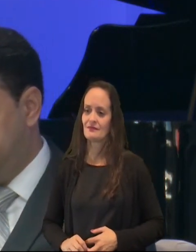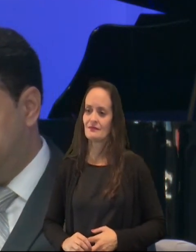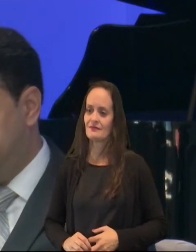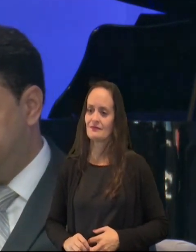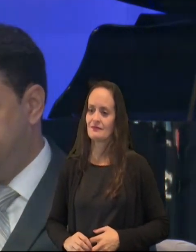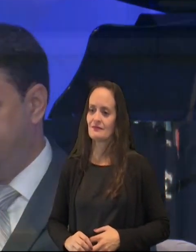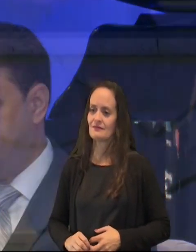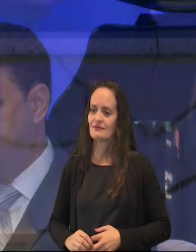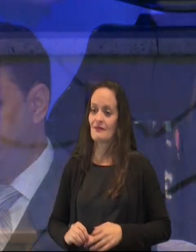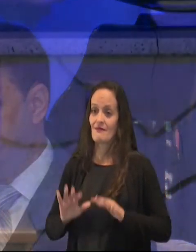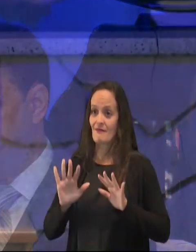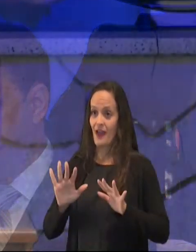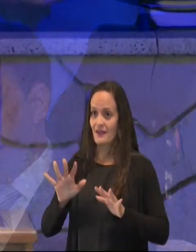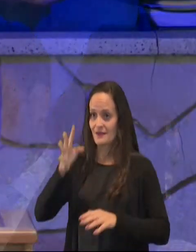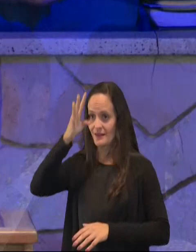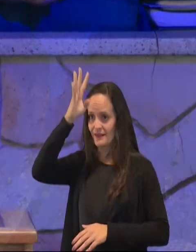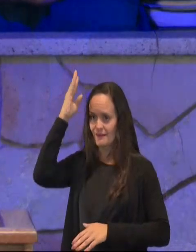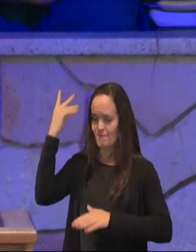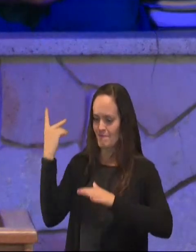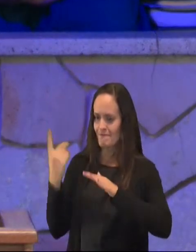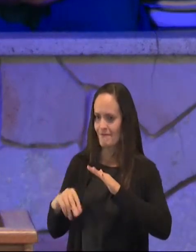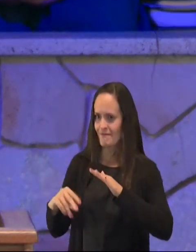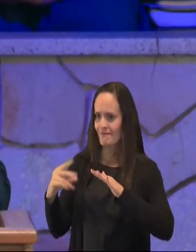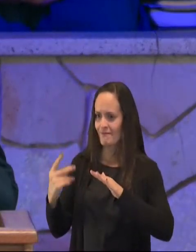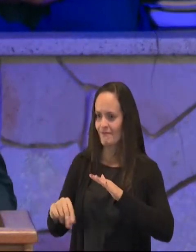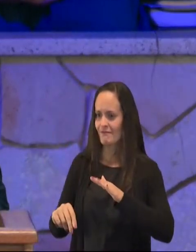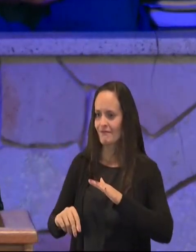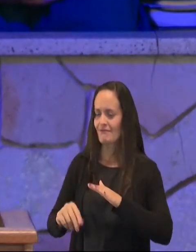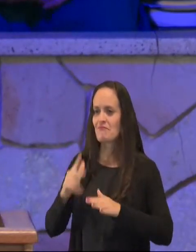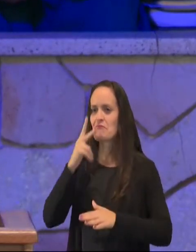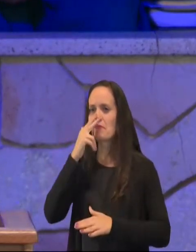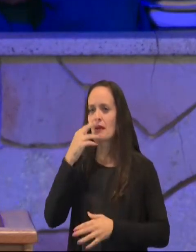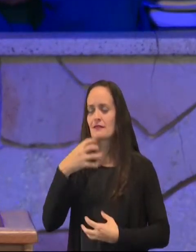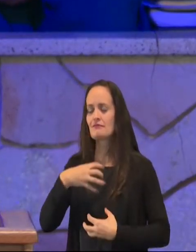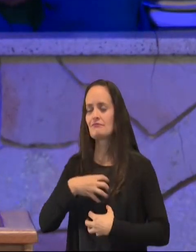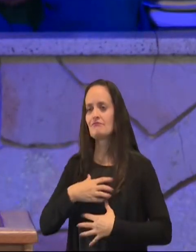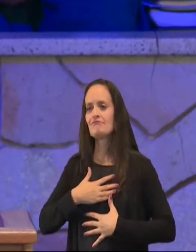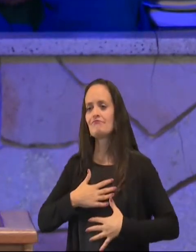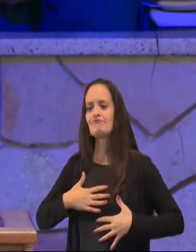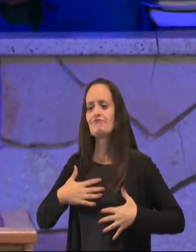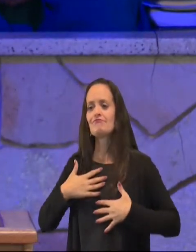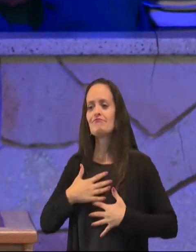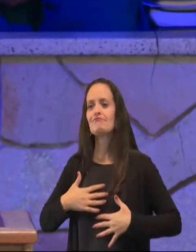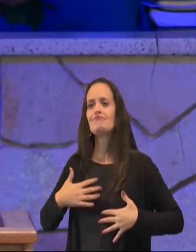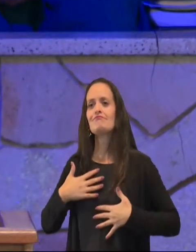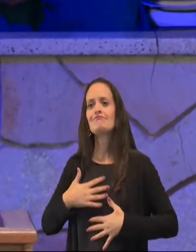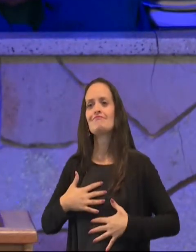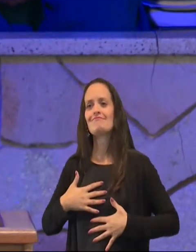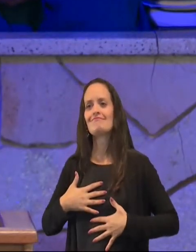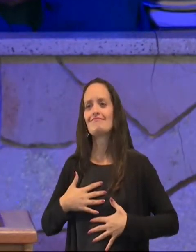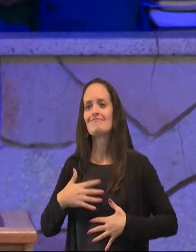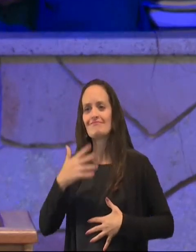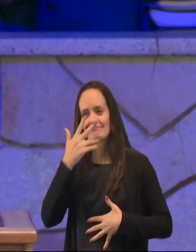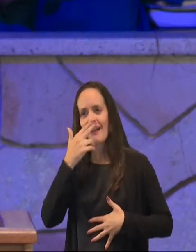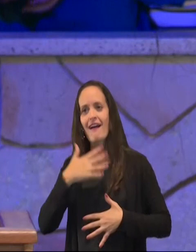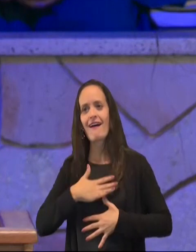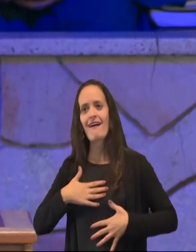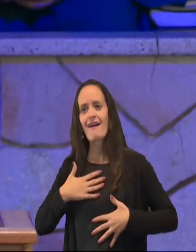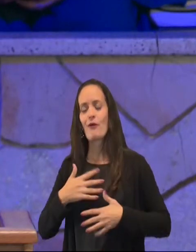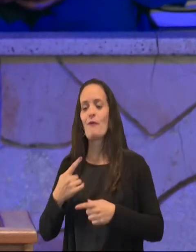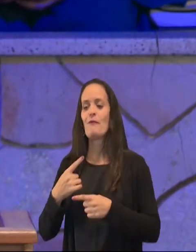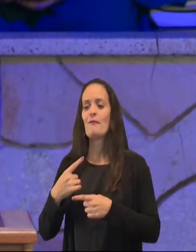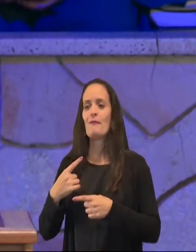Mas o açoite romano era ao bel prazer de quem executava o açoite.